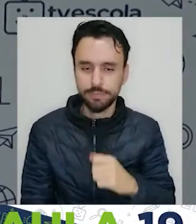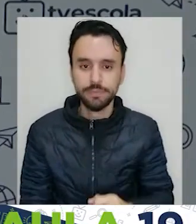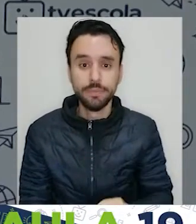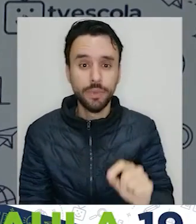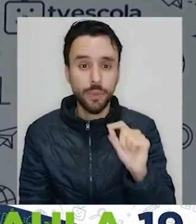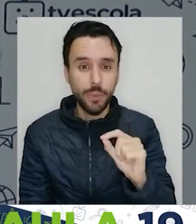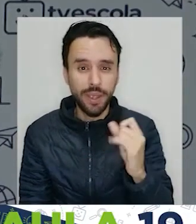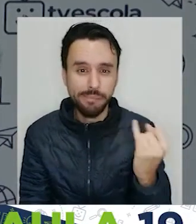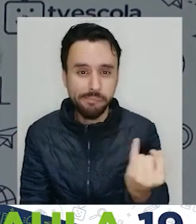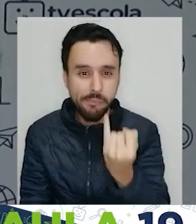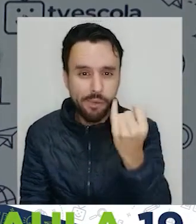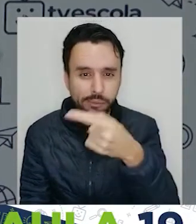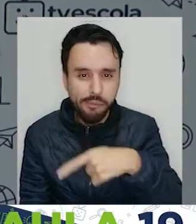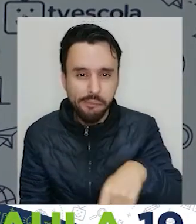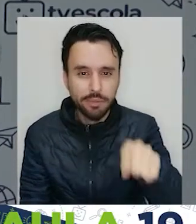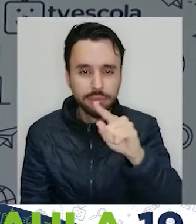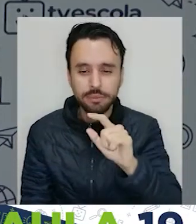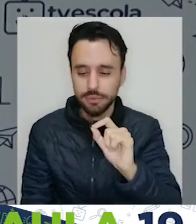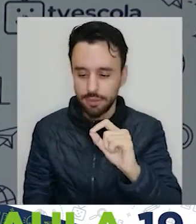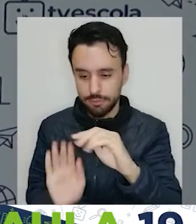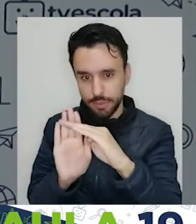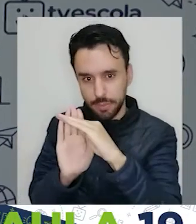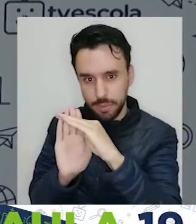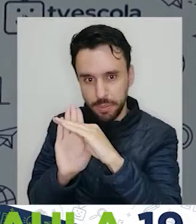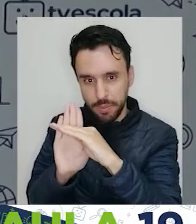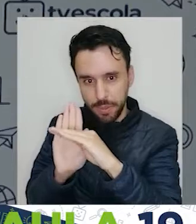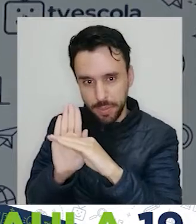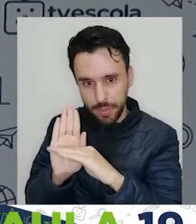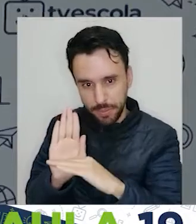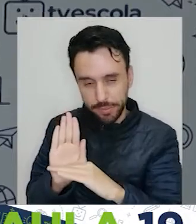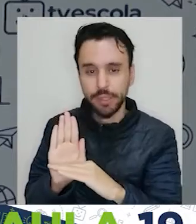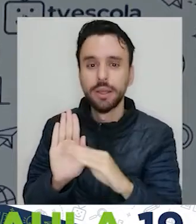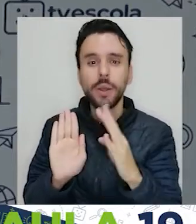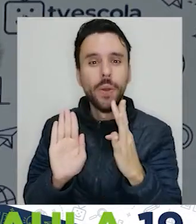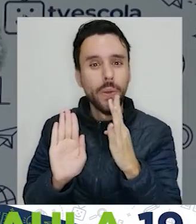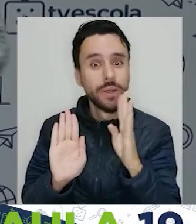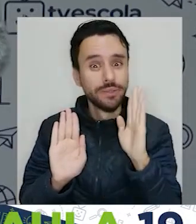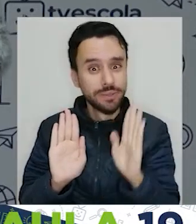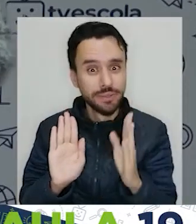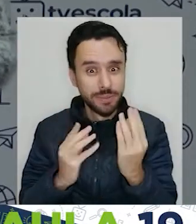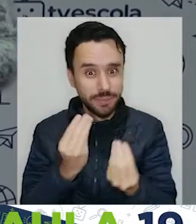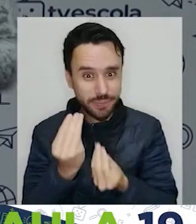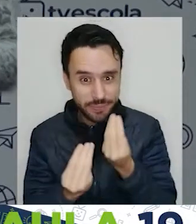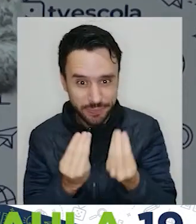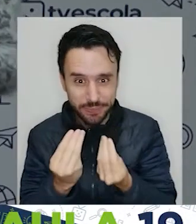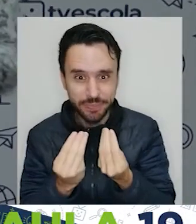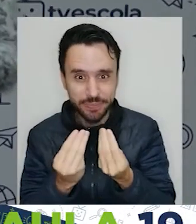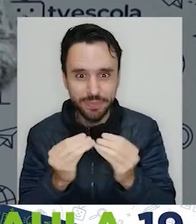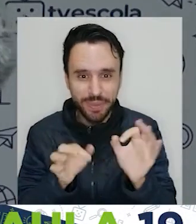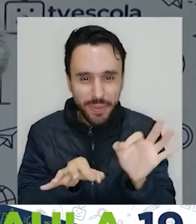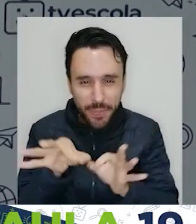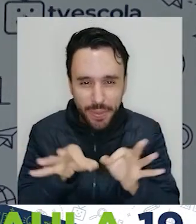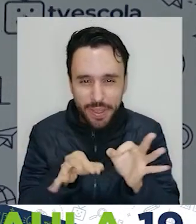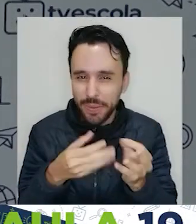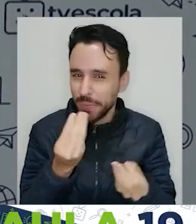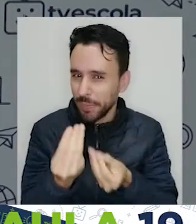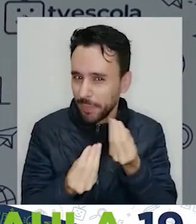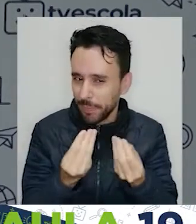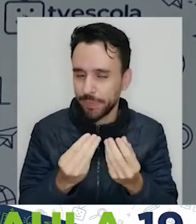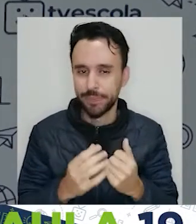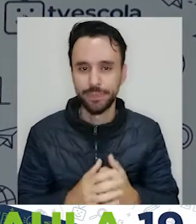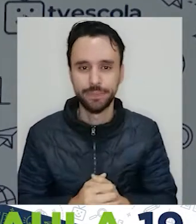nossa rotina, que vocês também já conhecem. Vamos ver a organização da nossa aula de